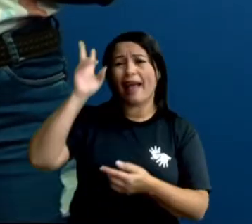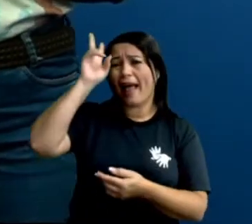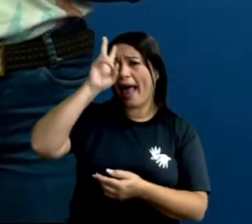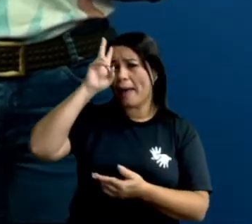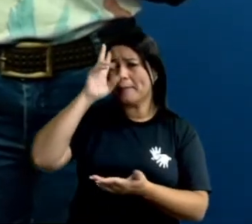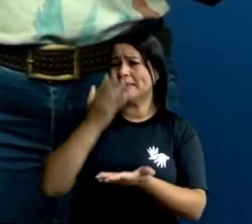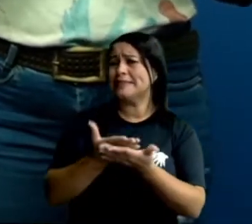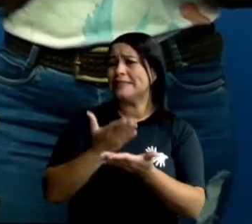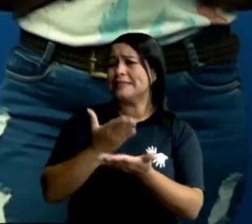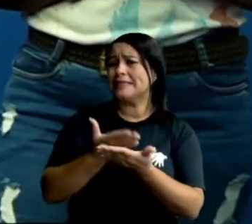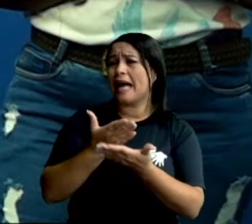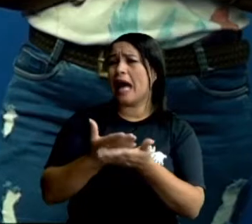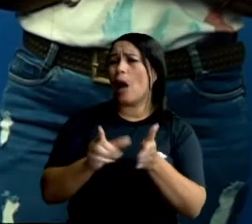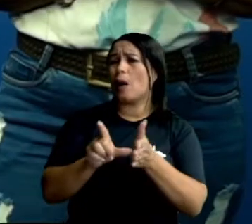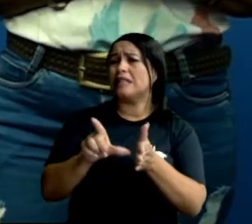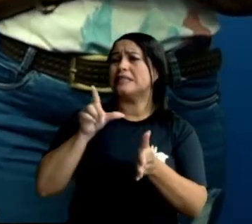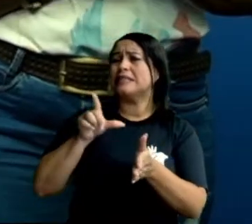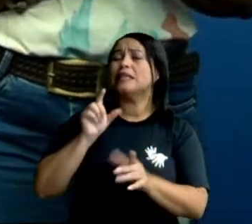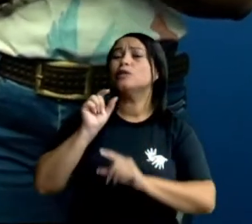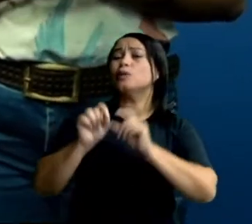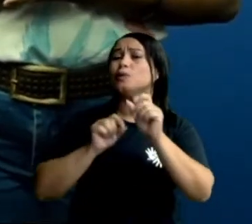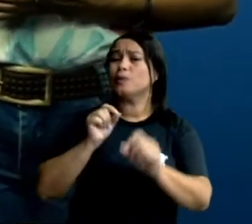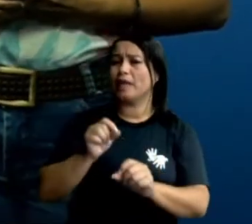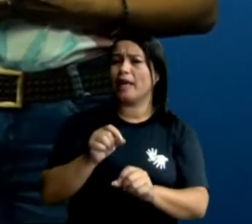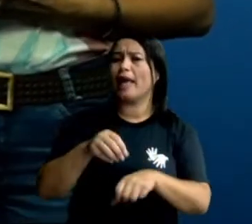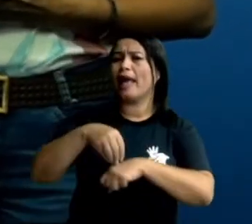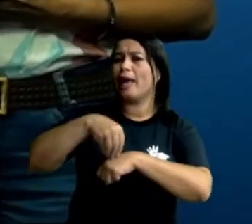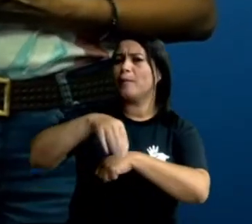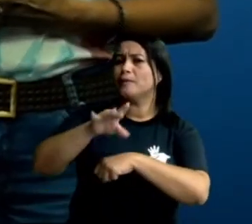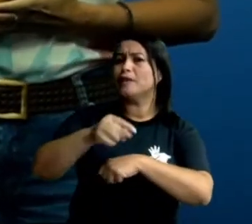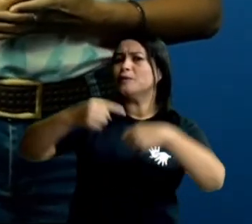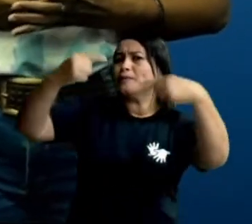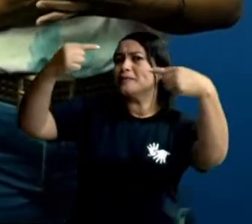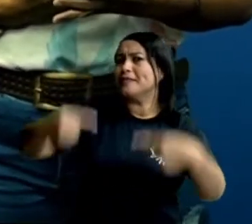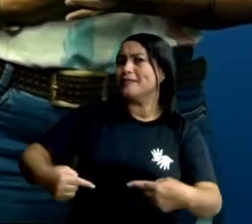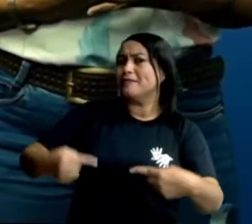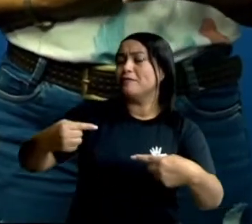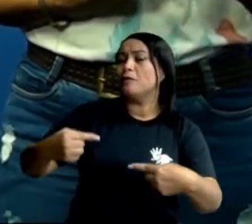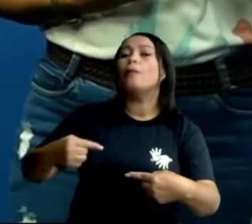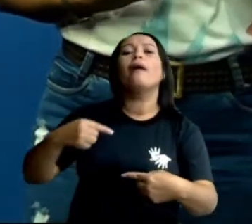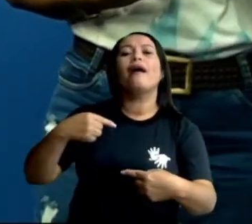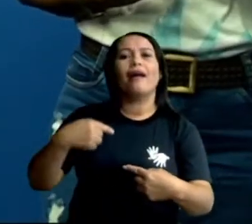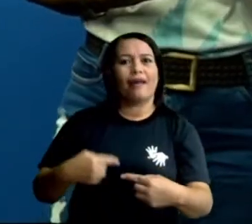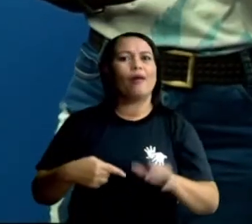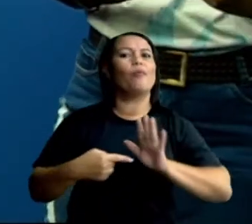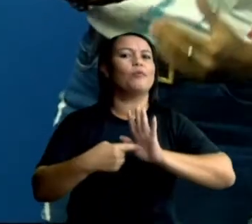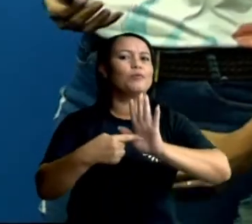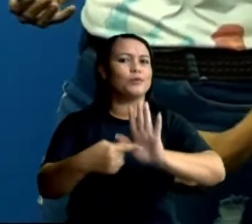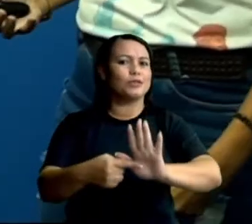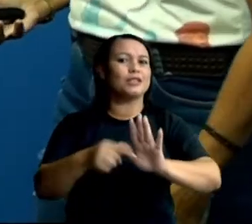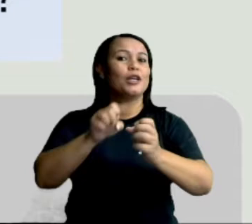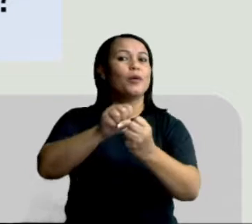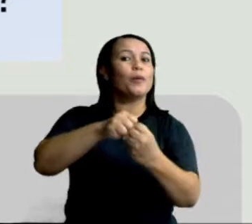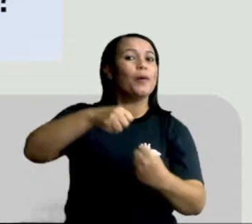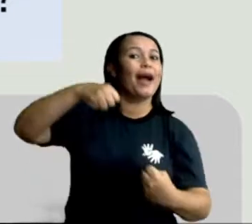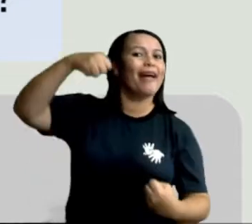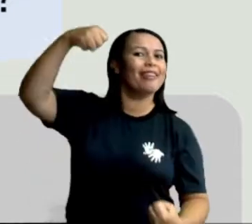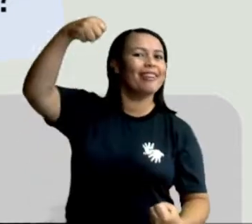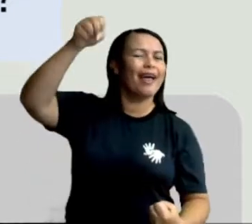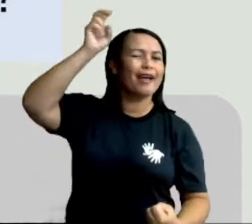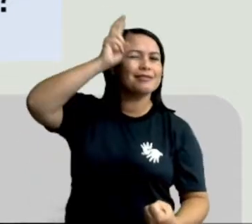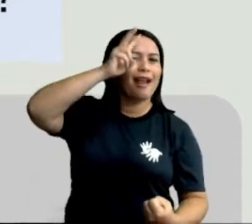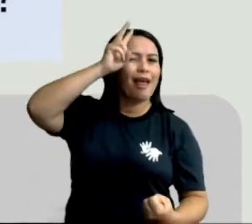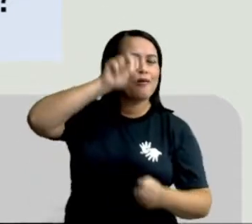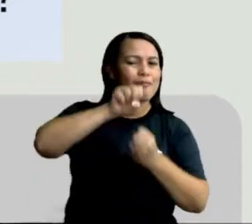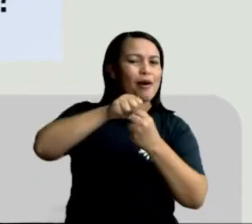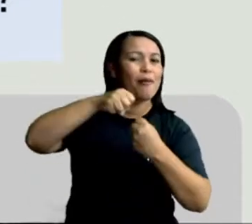aula anterior, eu deixei para vocês um desafio, tá? Eu deixei um cartaz, olha só,